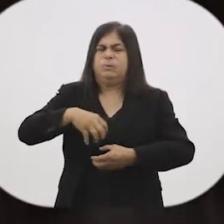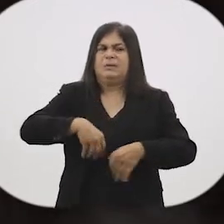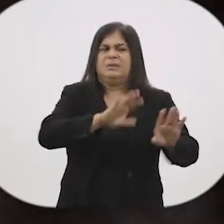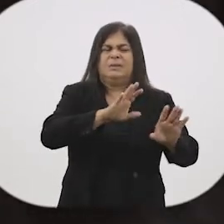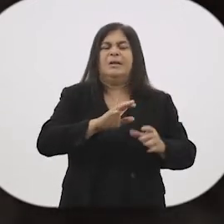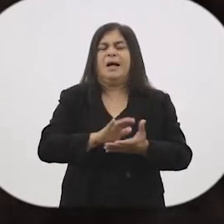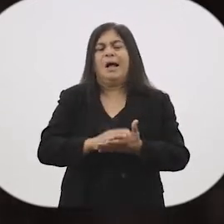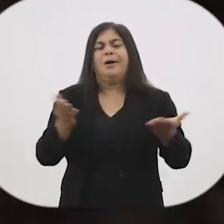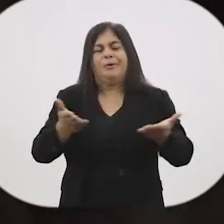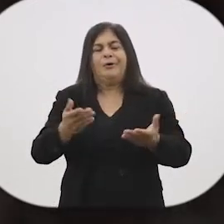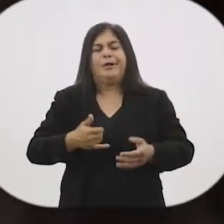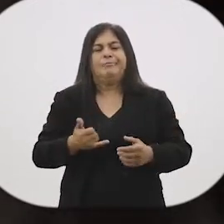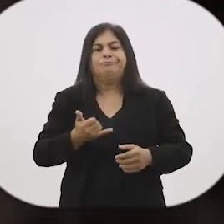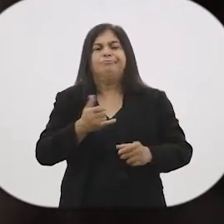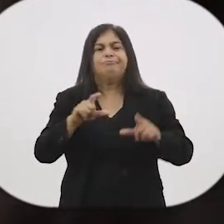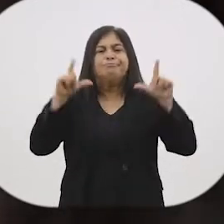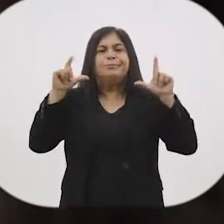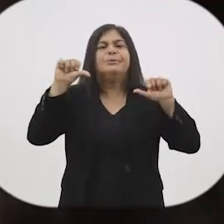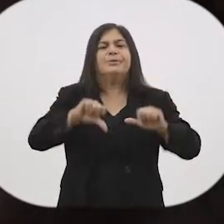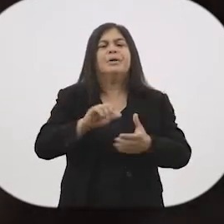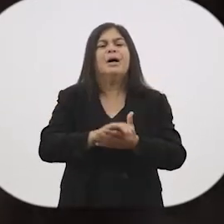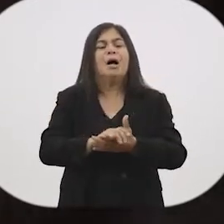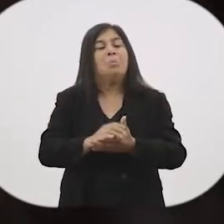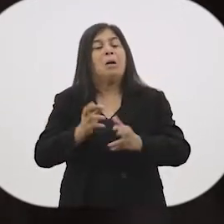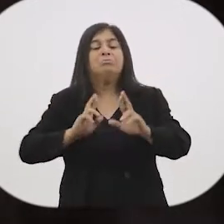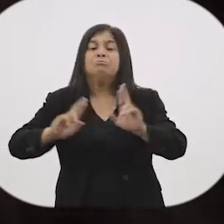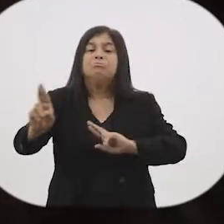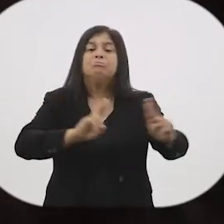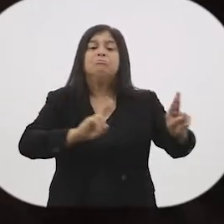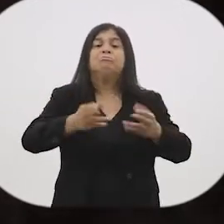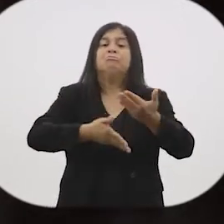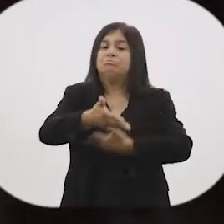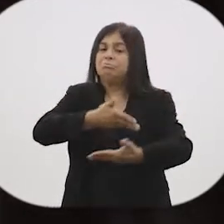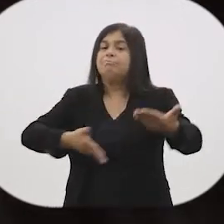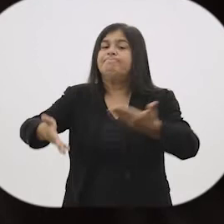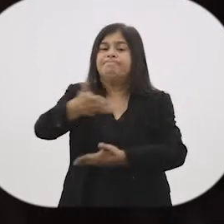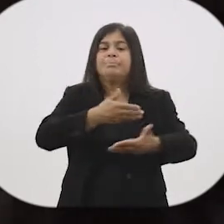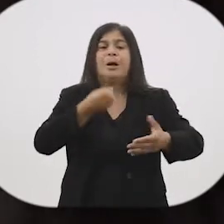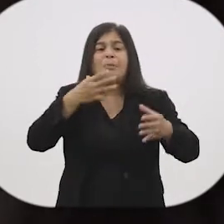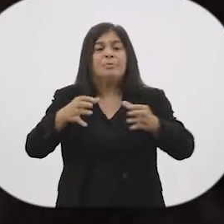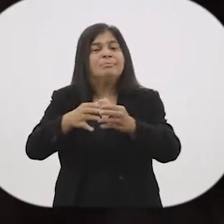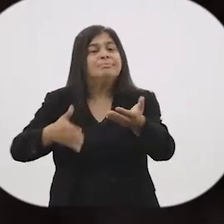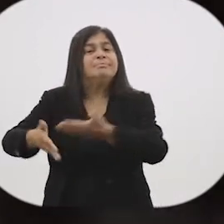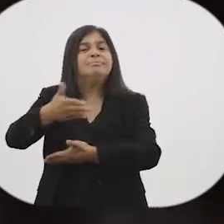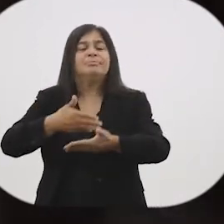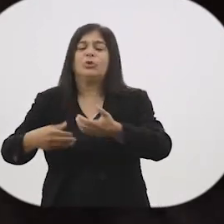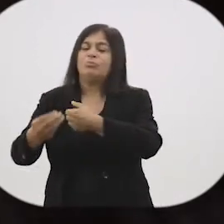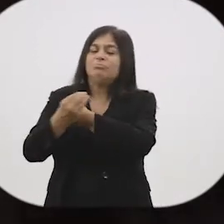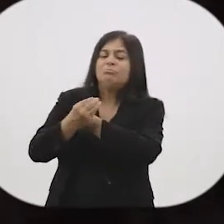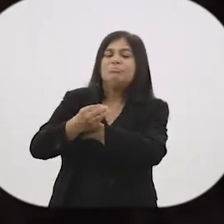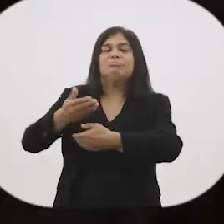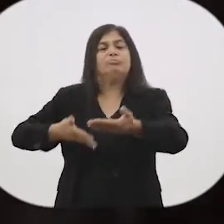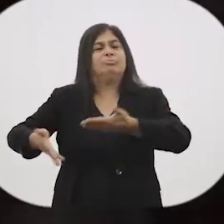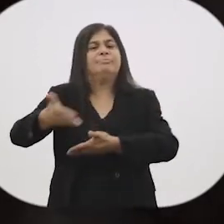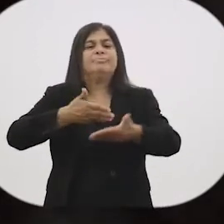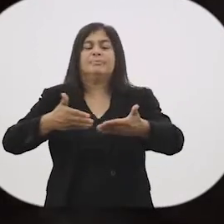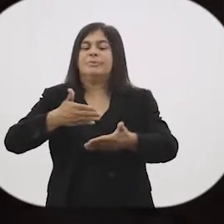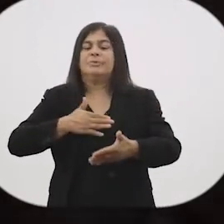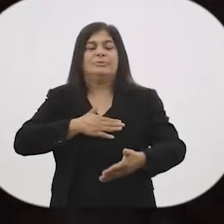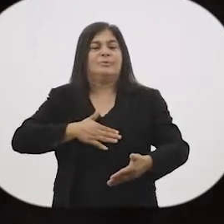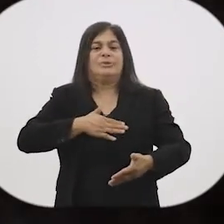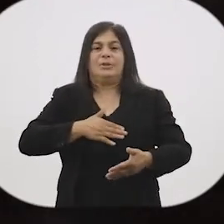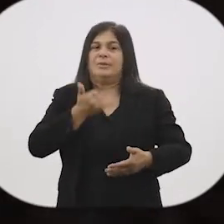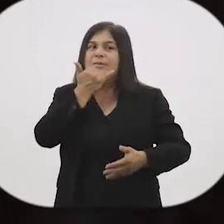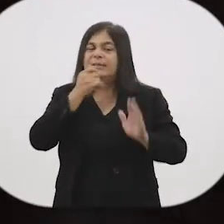participo tem várias meninas também participa e é muito legal a gente aprende é agentes da colhida me ajudou bastante